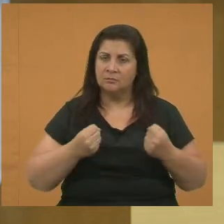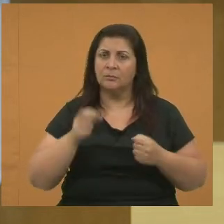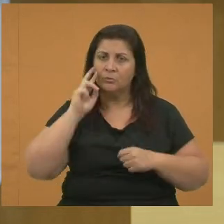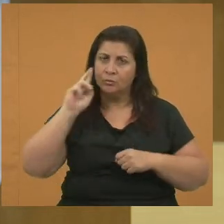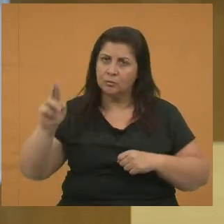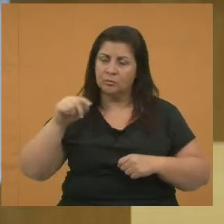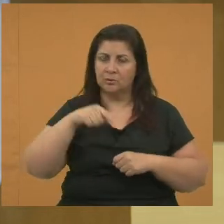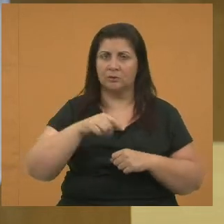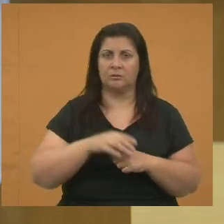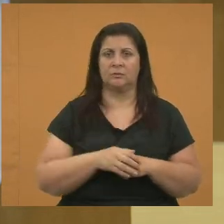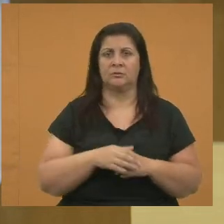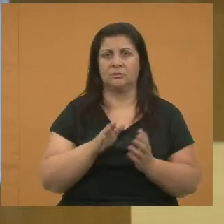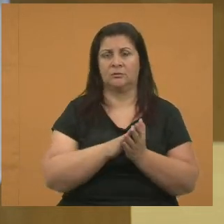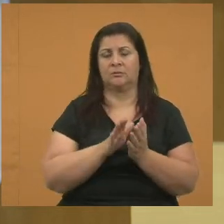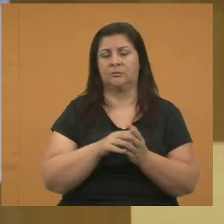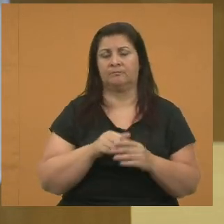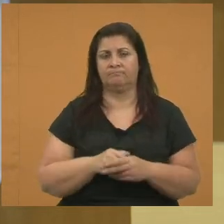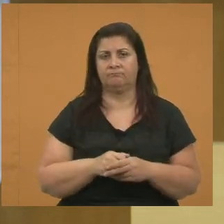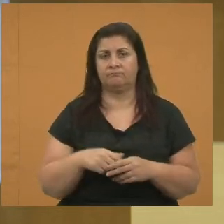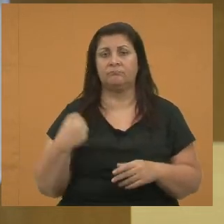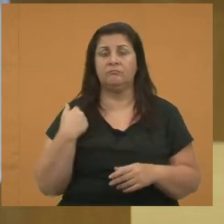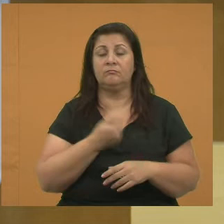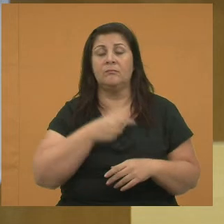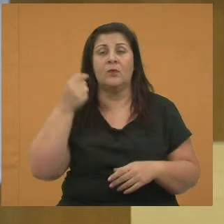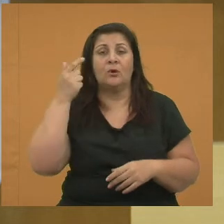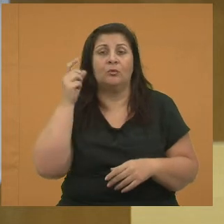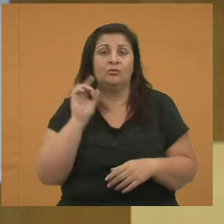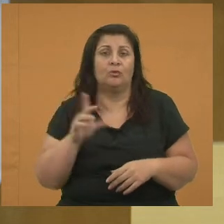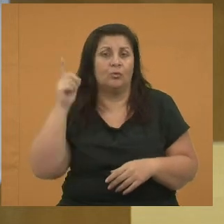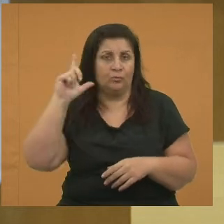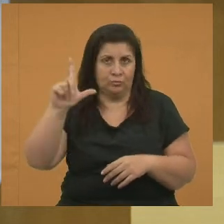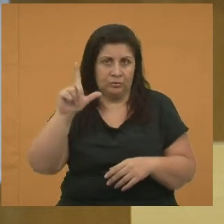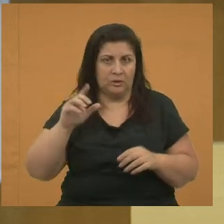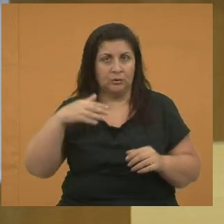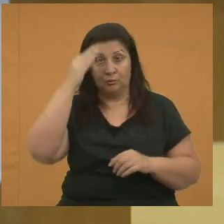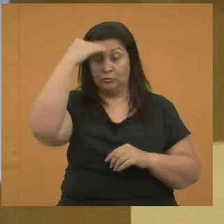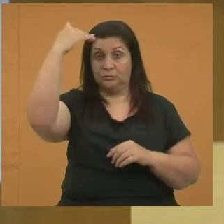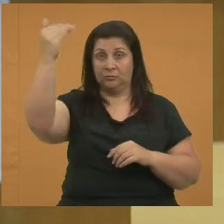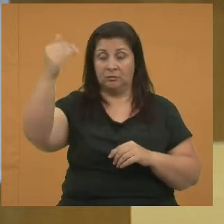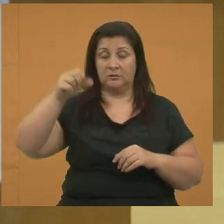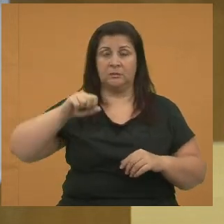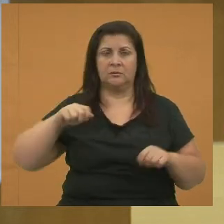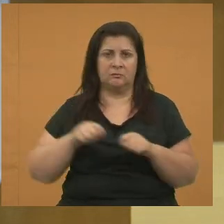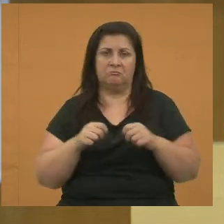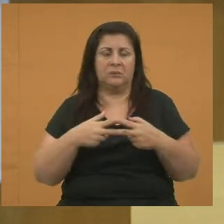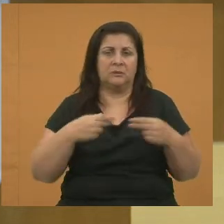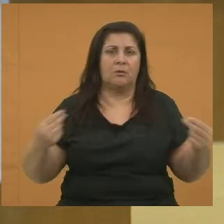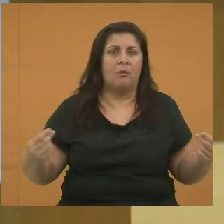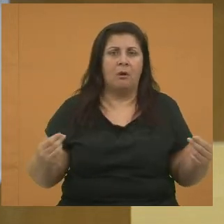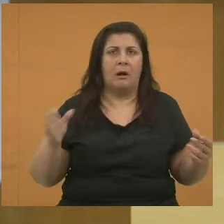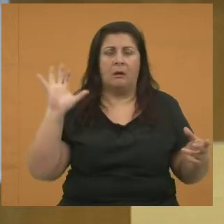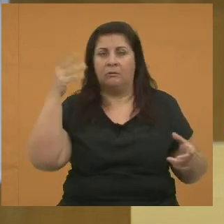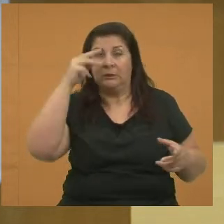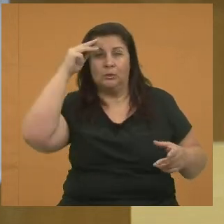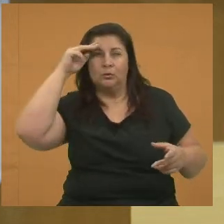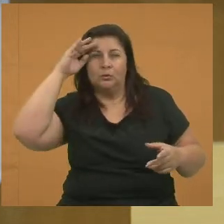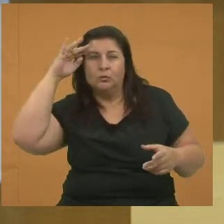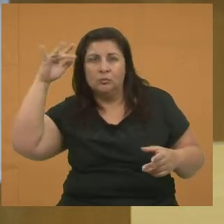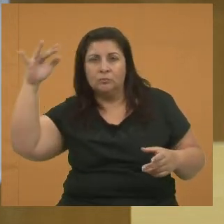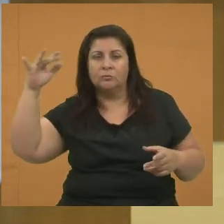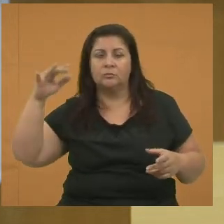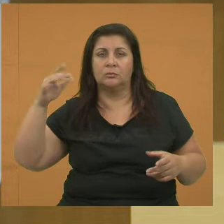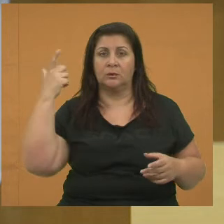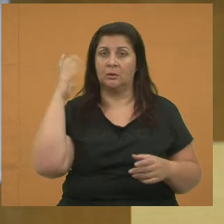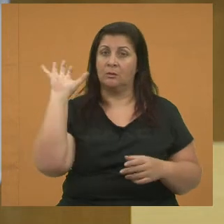A gente só vai conseguir ter sucesso na vida ou fazer acontecer os nossos projetos quando